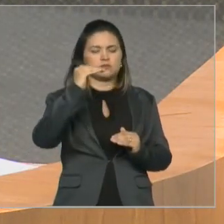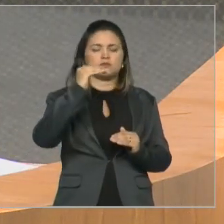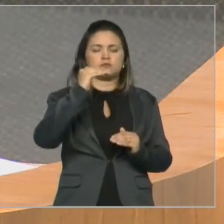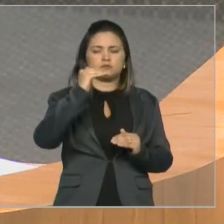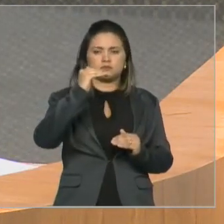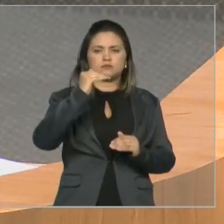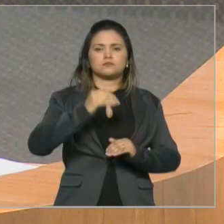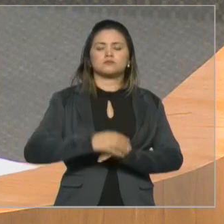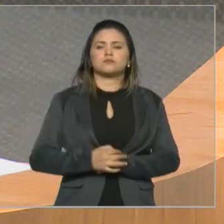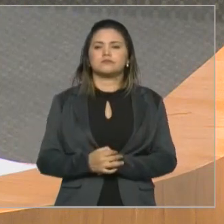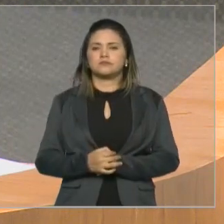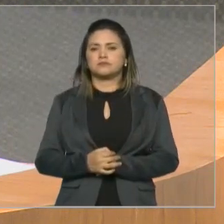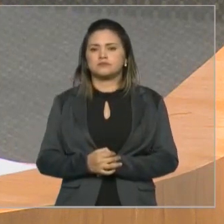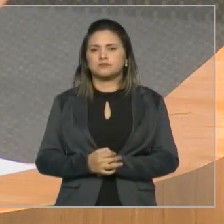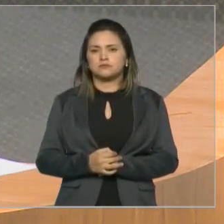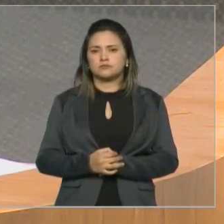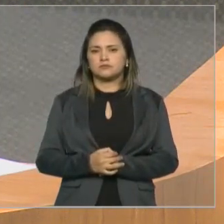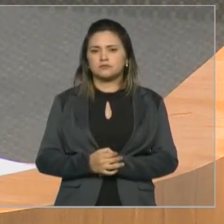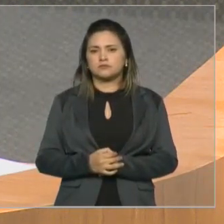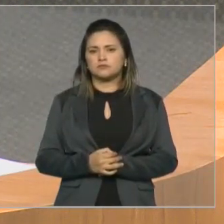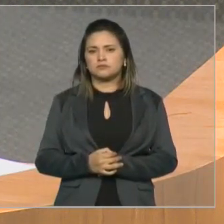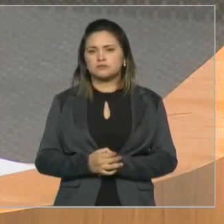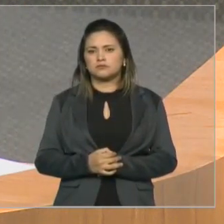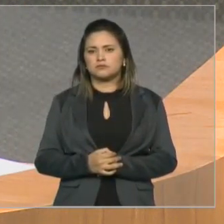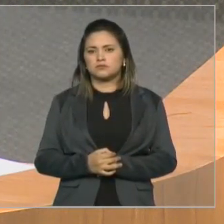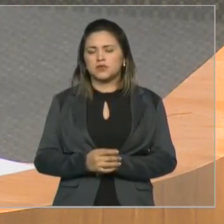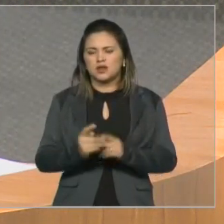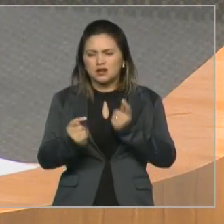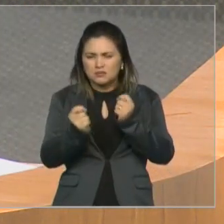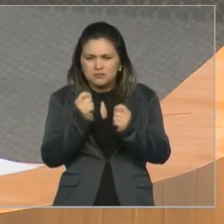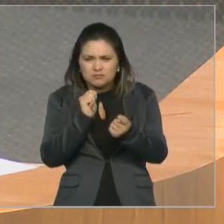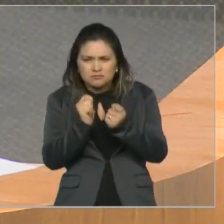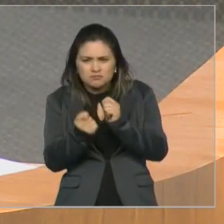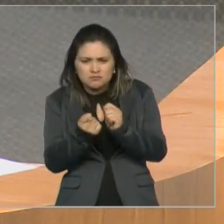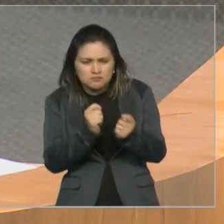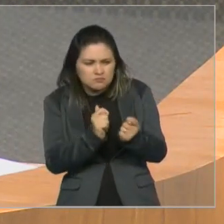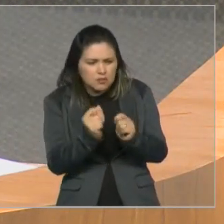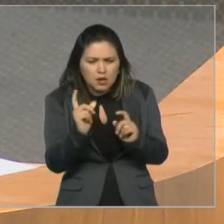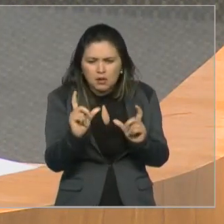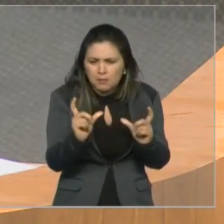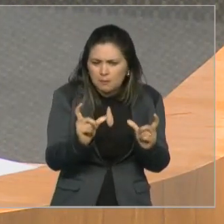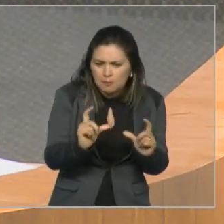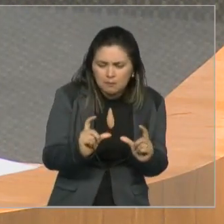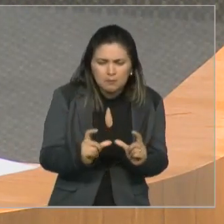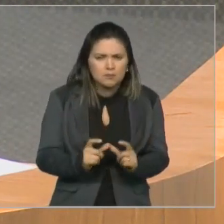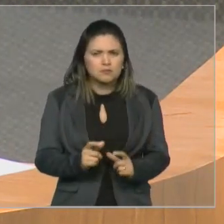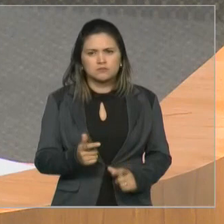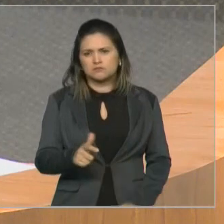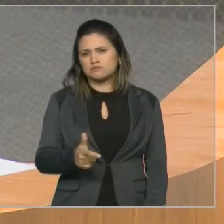Estado e que não houve economia, que não houve redução.